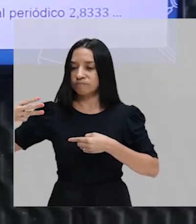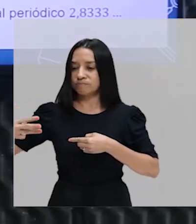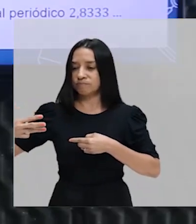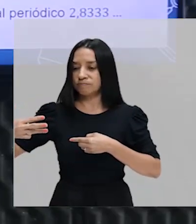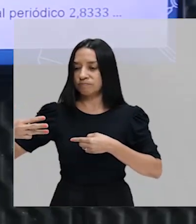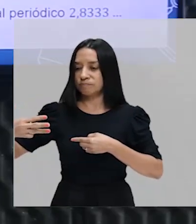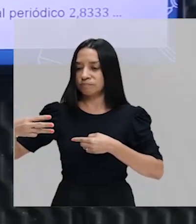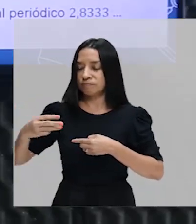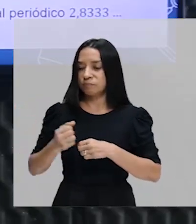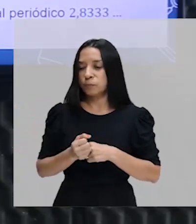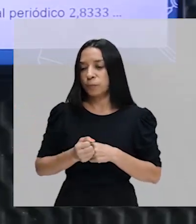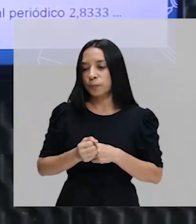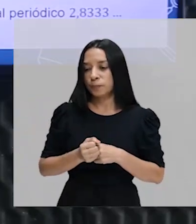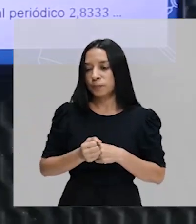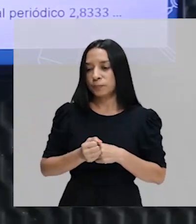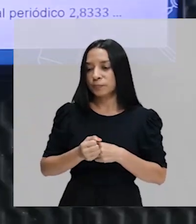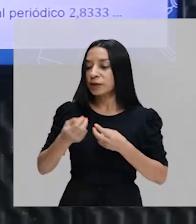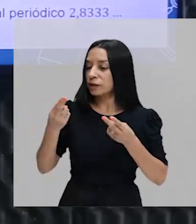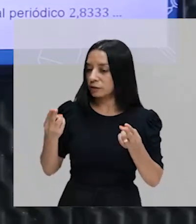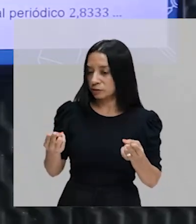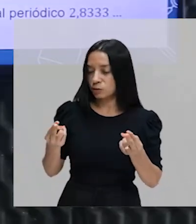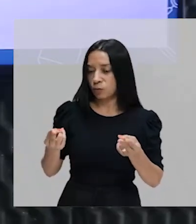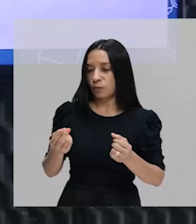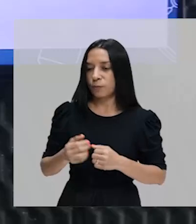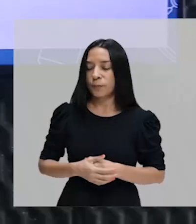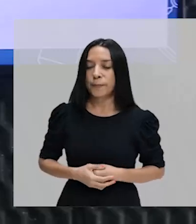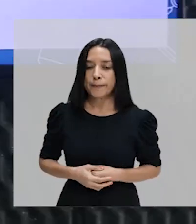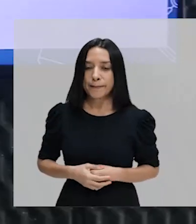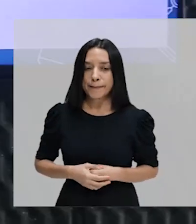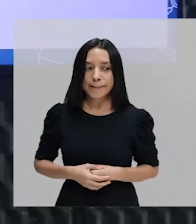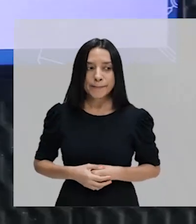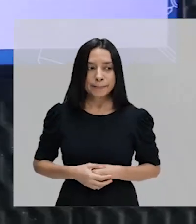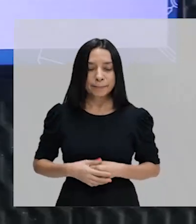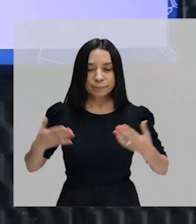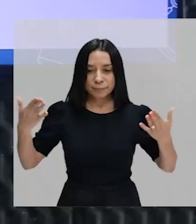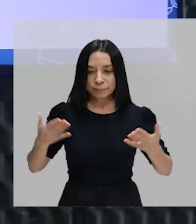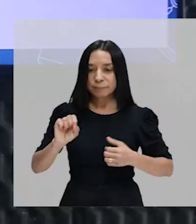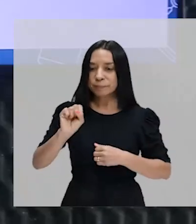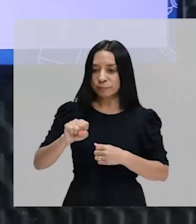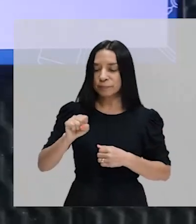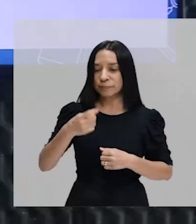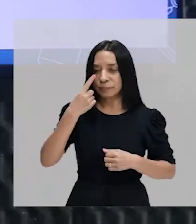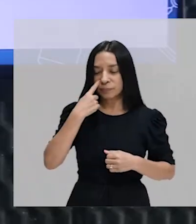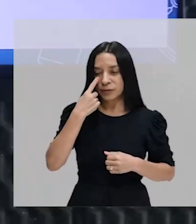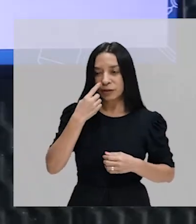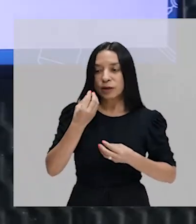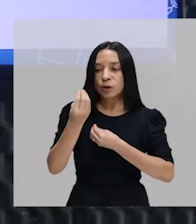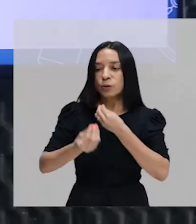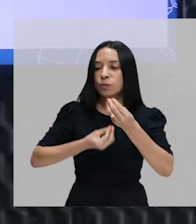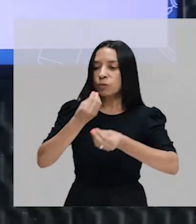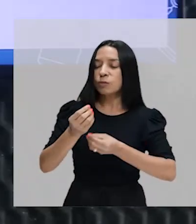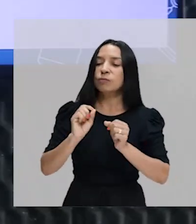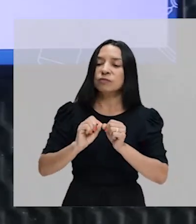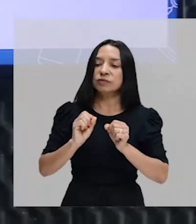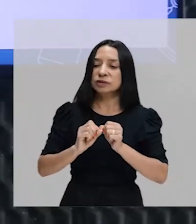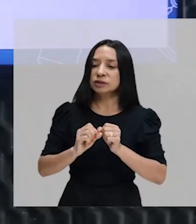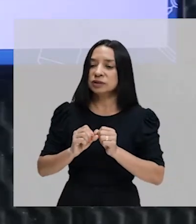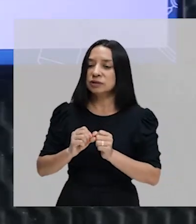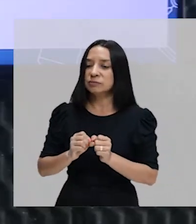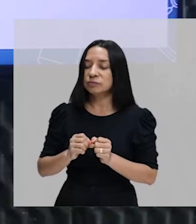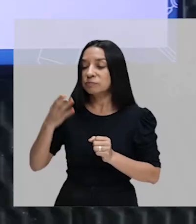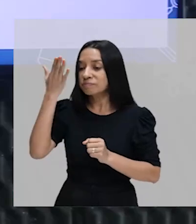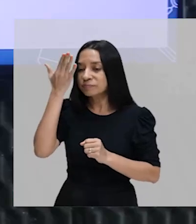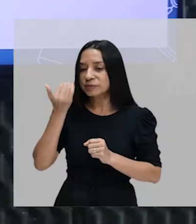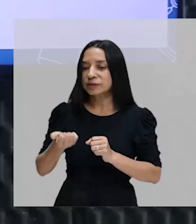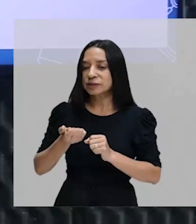2,83333 e assim sucessivamente é a mesma coisa, tá bom? Agora sim nós vamos ver como nós fazemos para